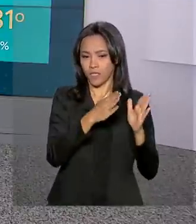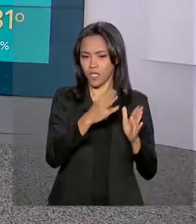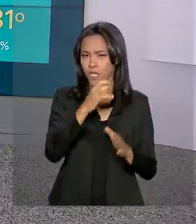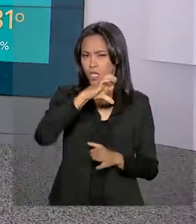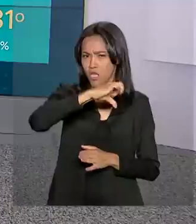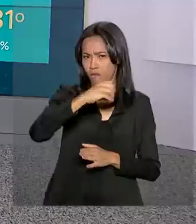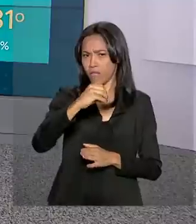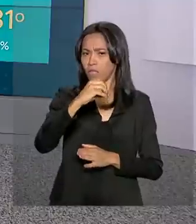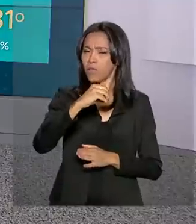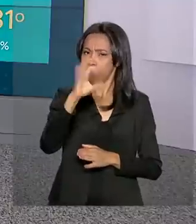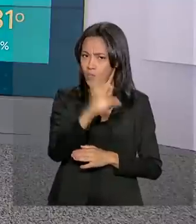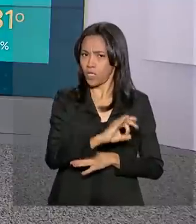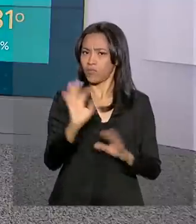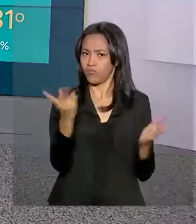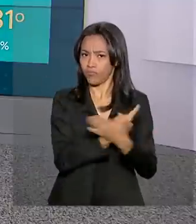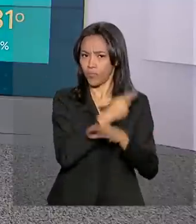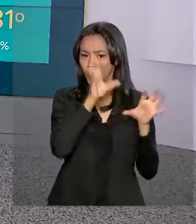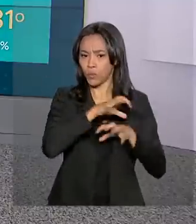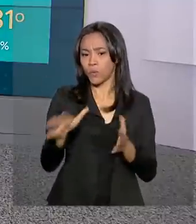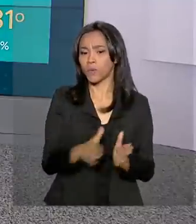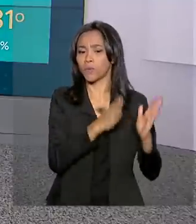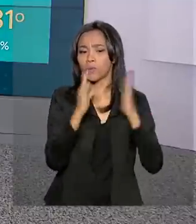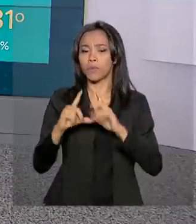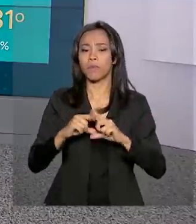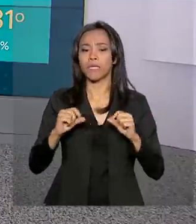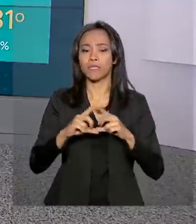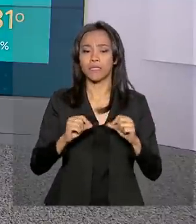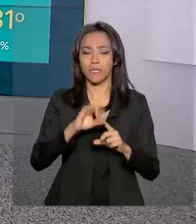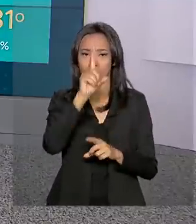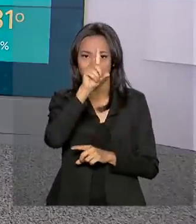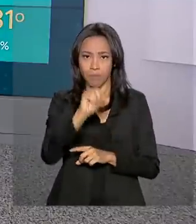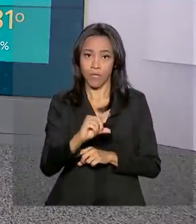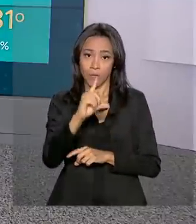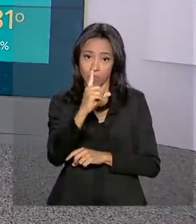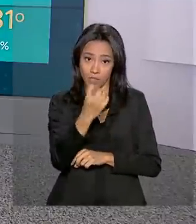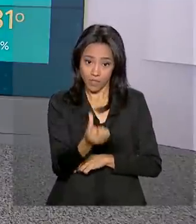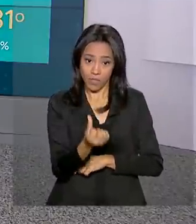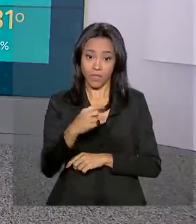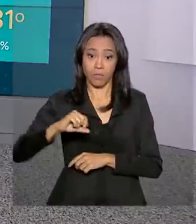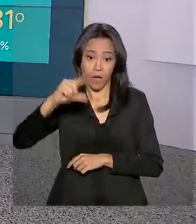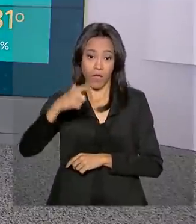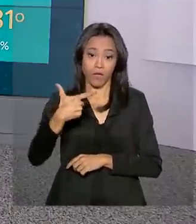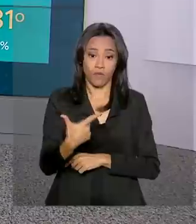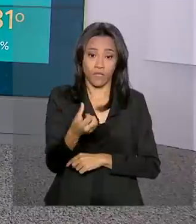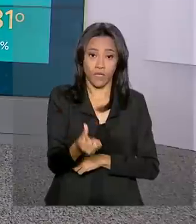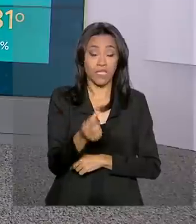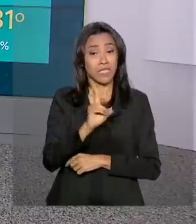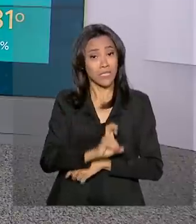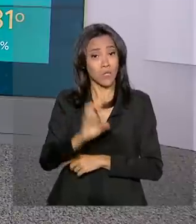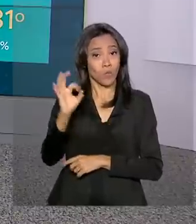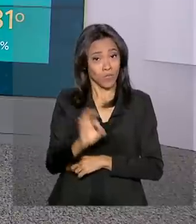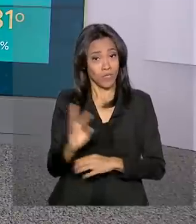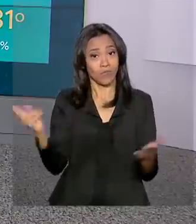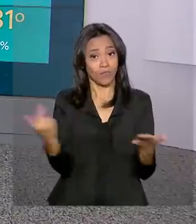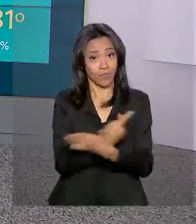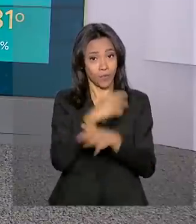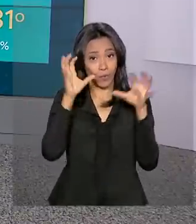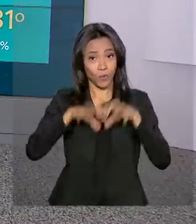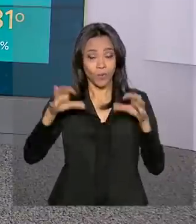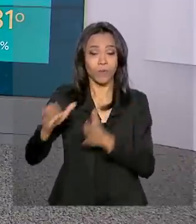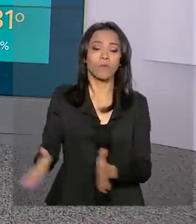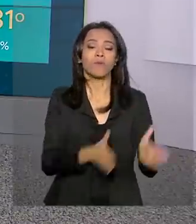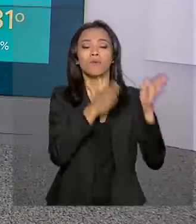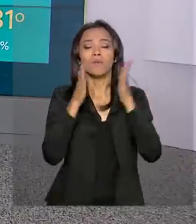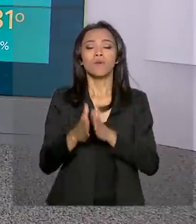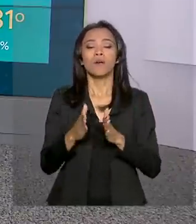90% de possibilidade de chuva. Brasília, mínima de 16, máxima de 26 graus, 5% de possibilidade de chuva. E